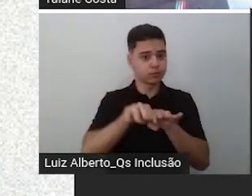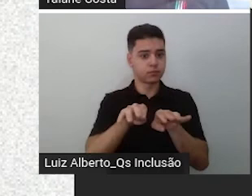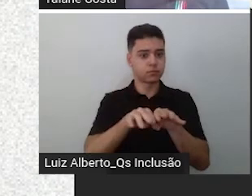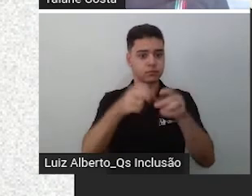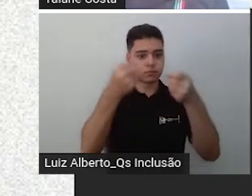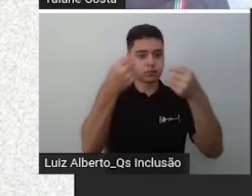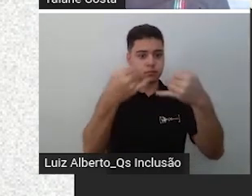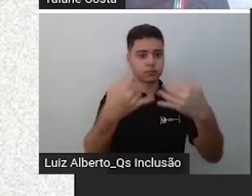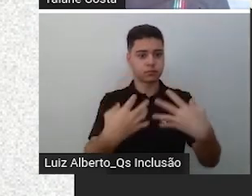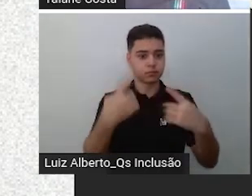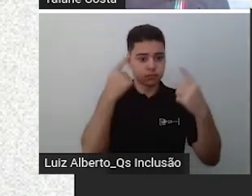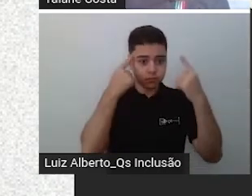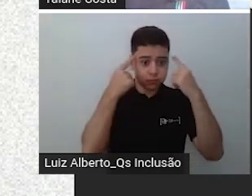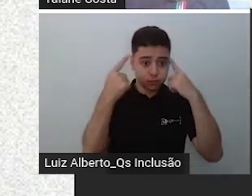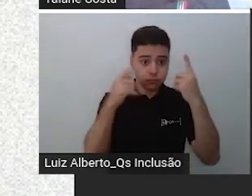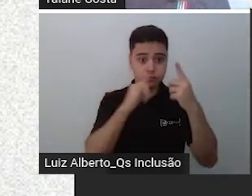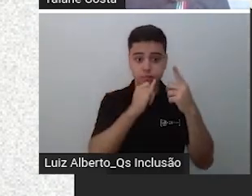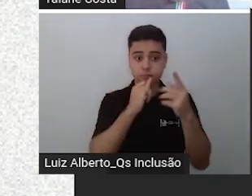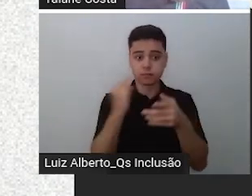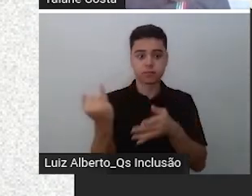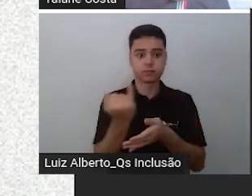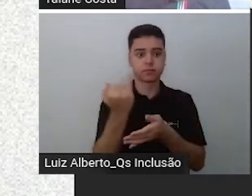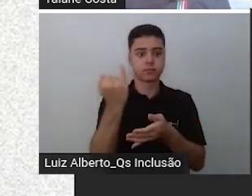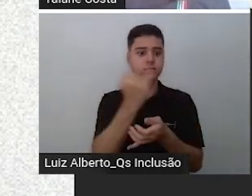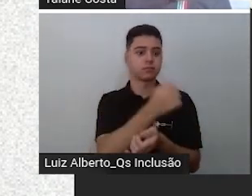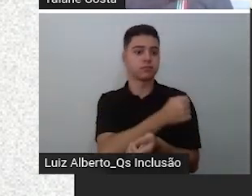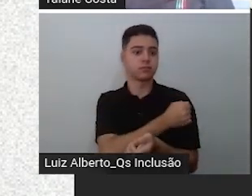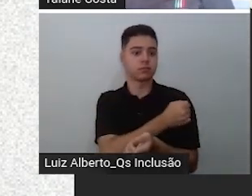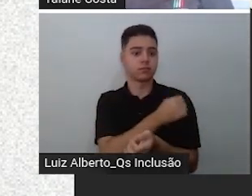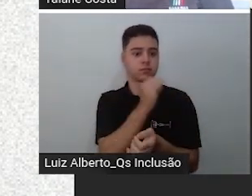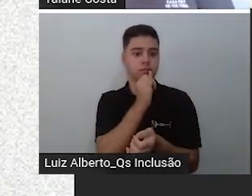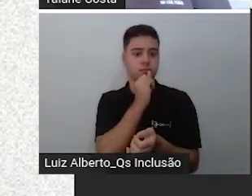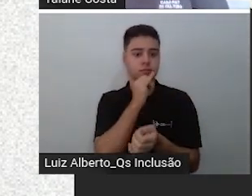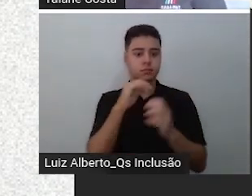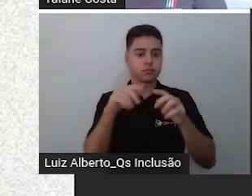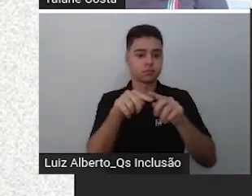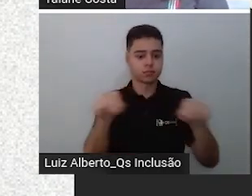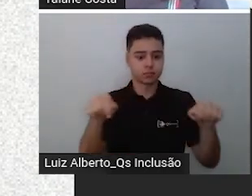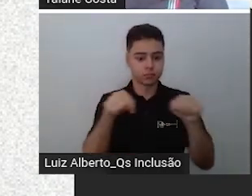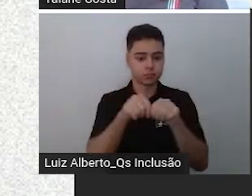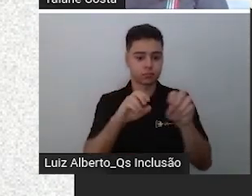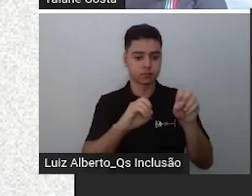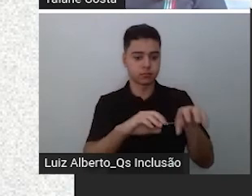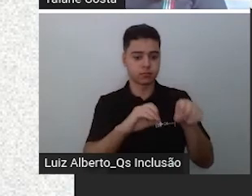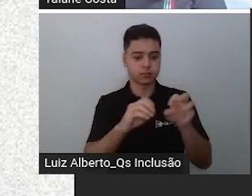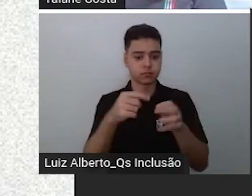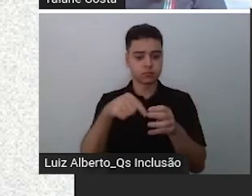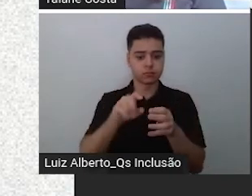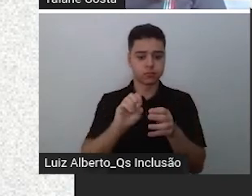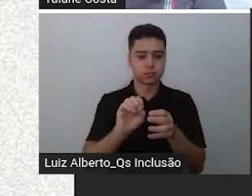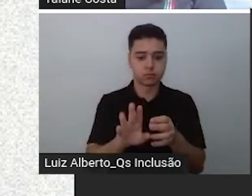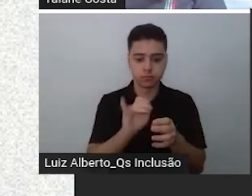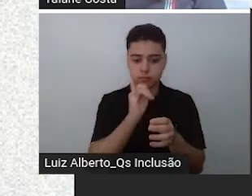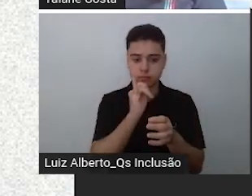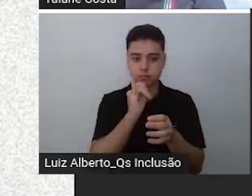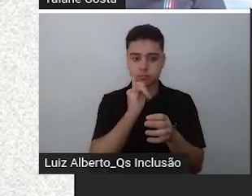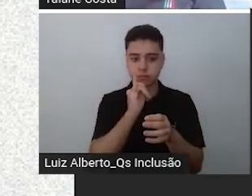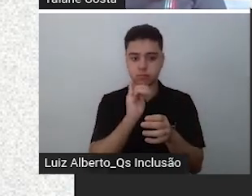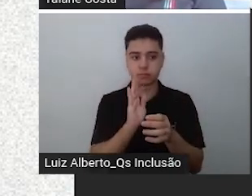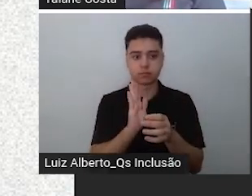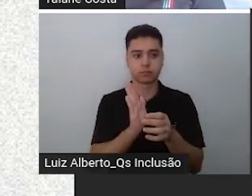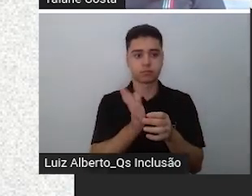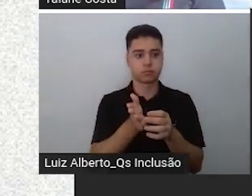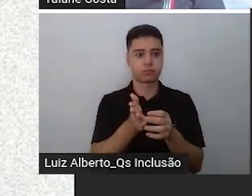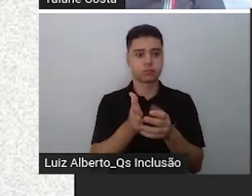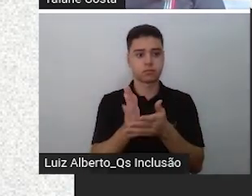ideia, né, da importância do aluno também sair da sala de aula e ir para